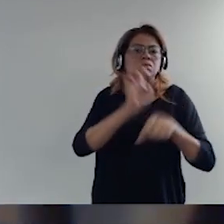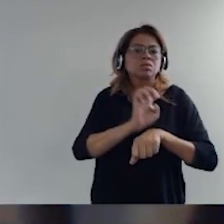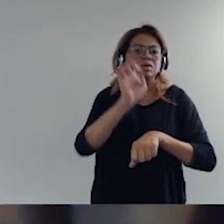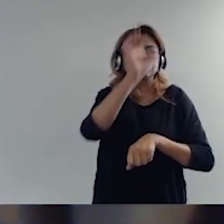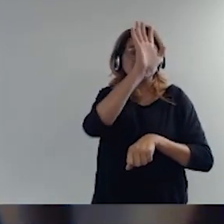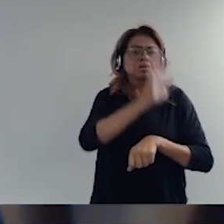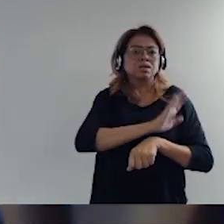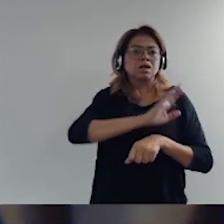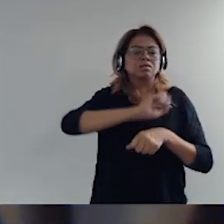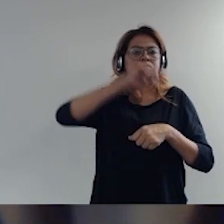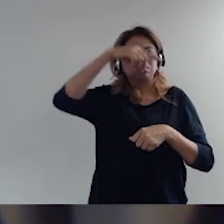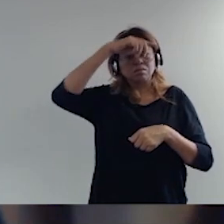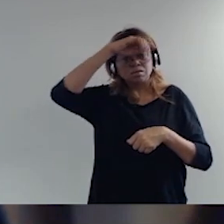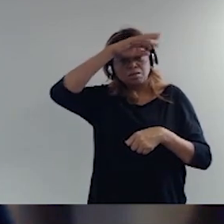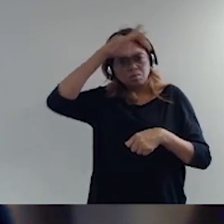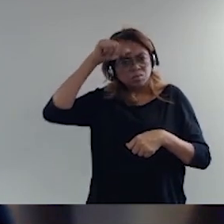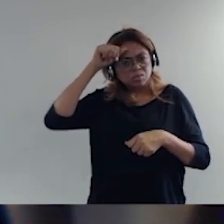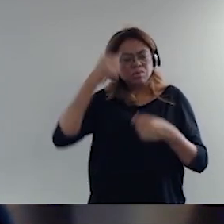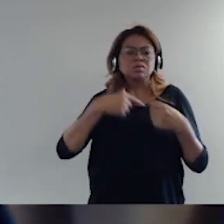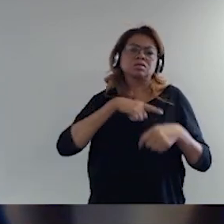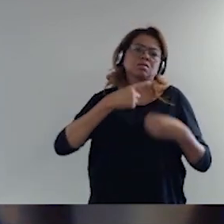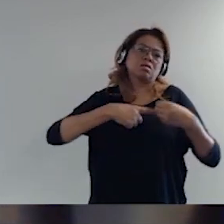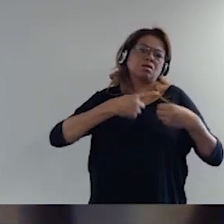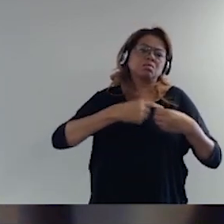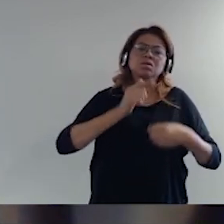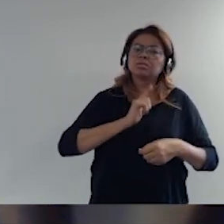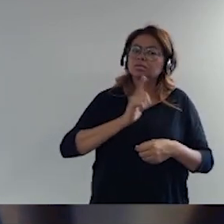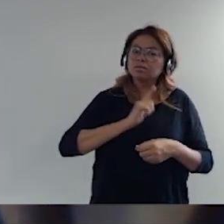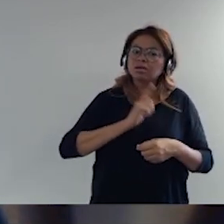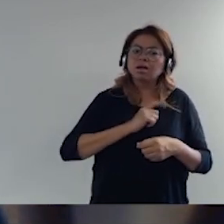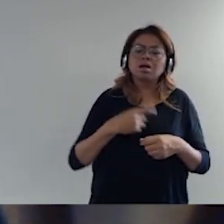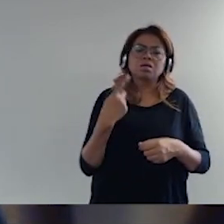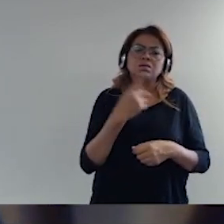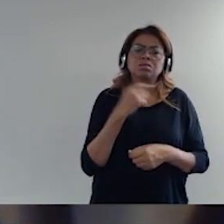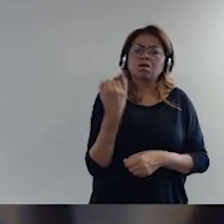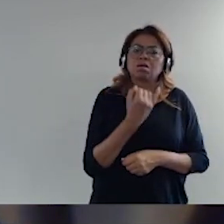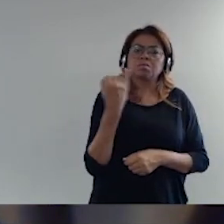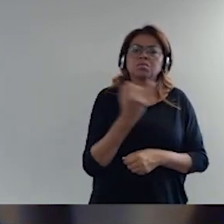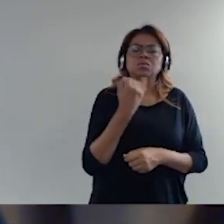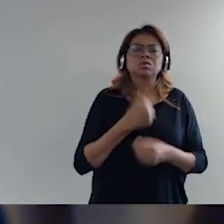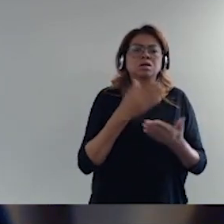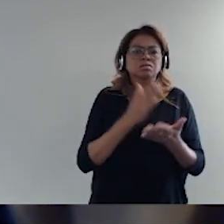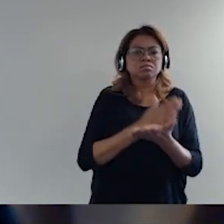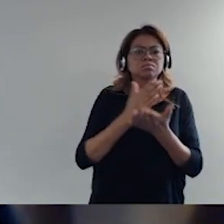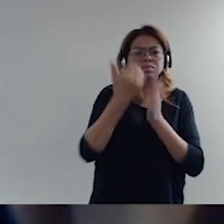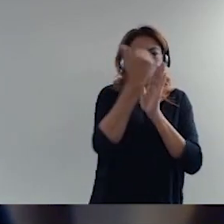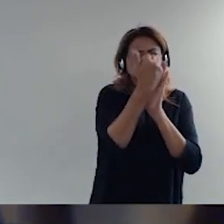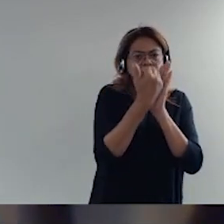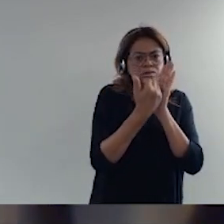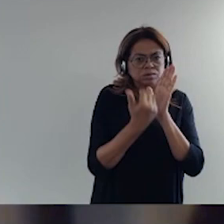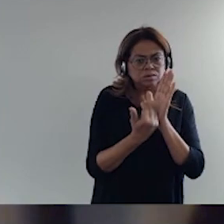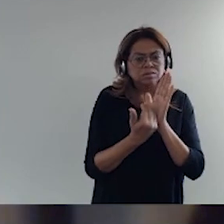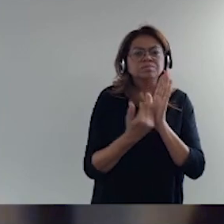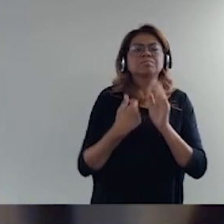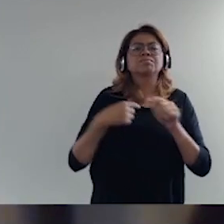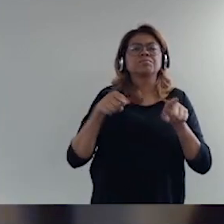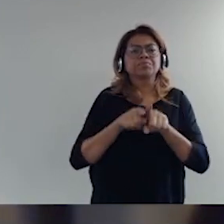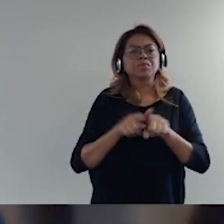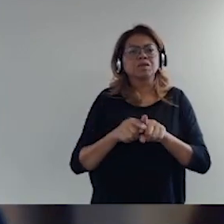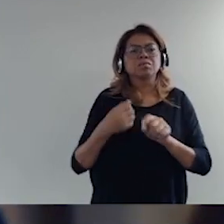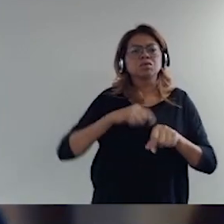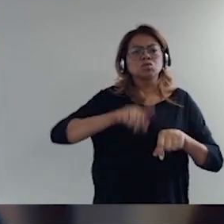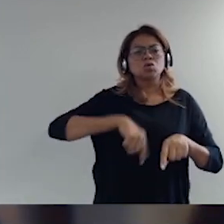municípios tenham os seus papéis que estão delimitados, mas que não haja, sobretudo da União em relação aos Estados e municípios,